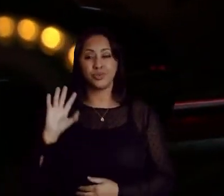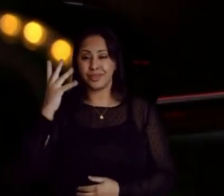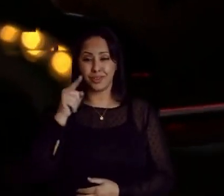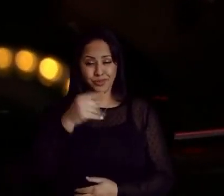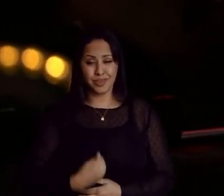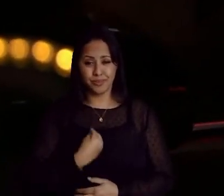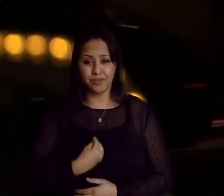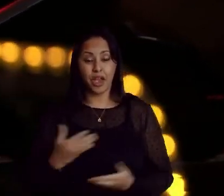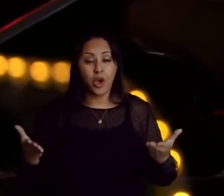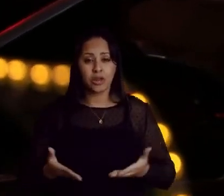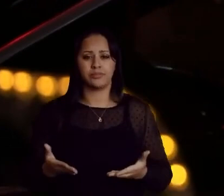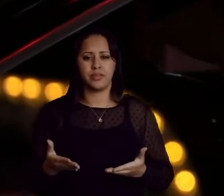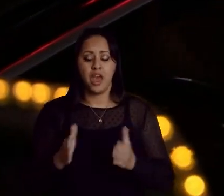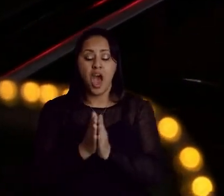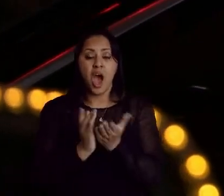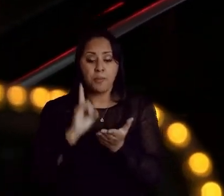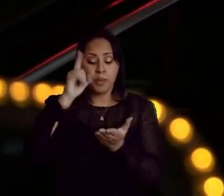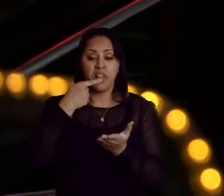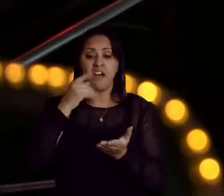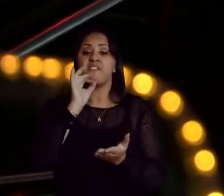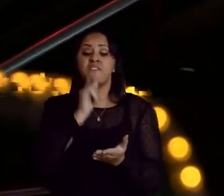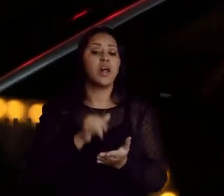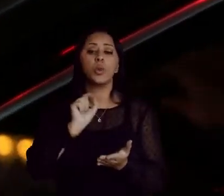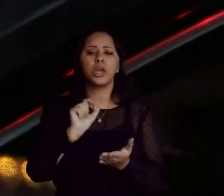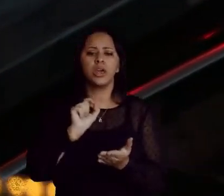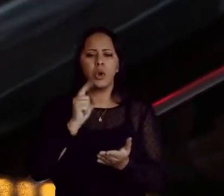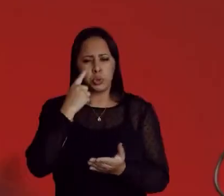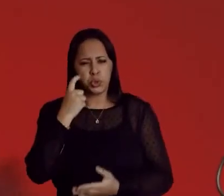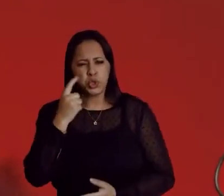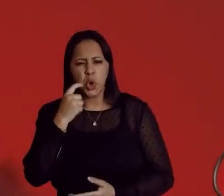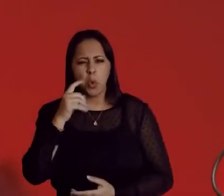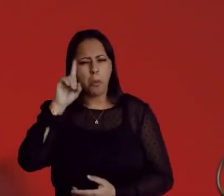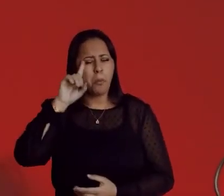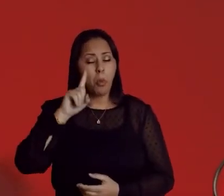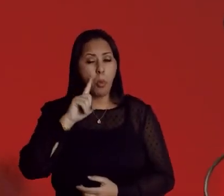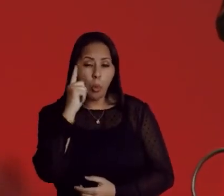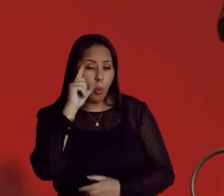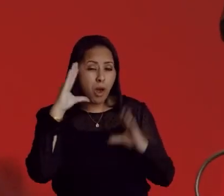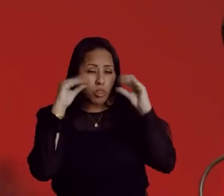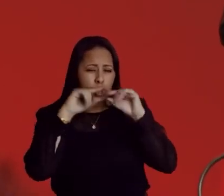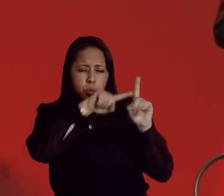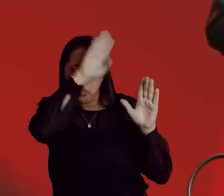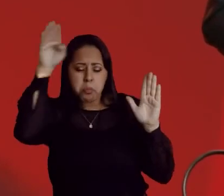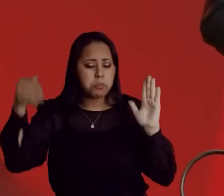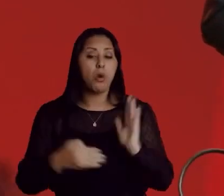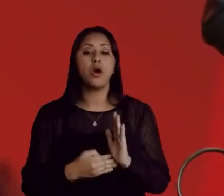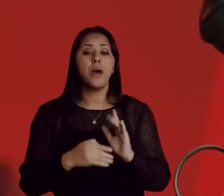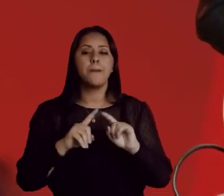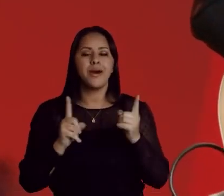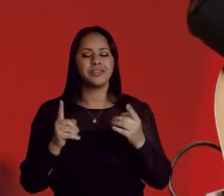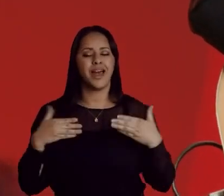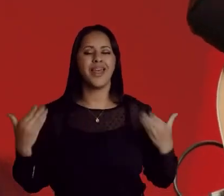vivendo, a Bíblia diz que o choro dura uma noite, mas a alegria vem pela